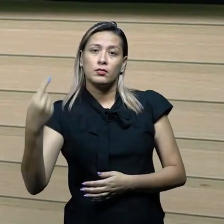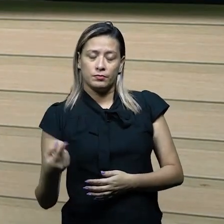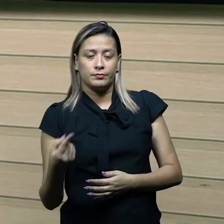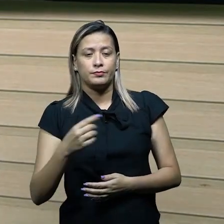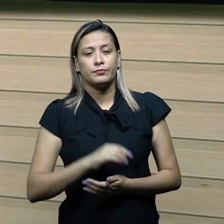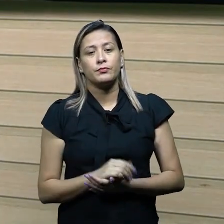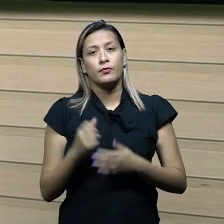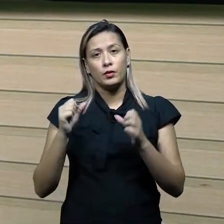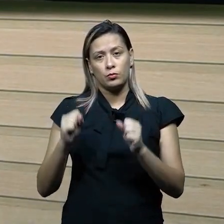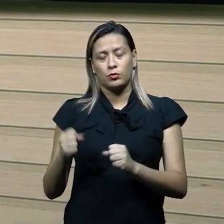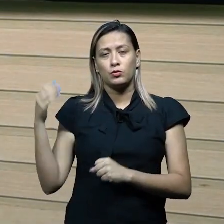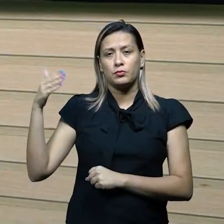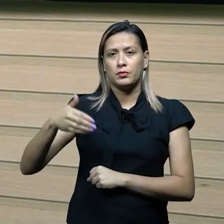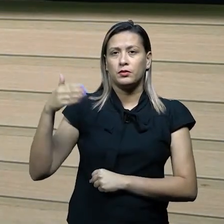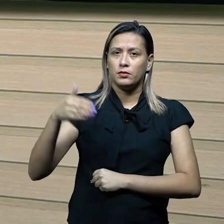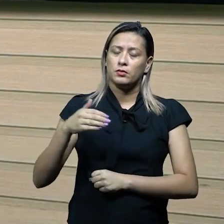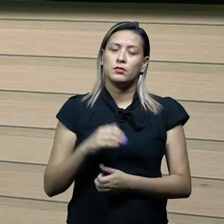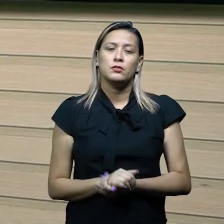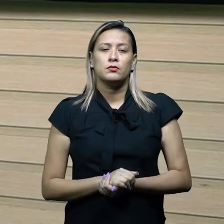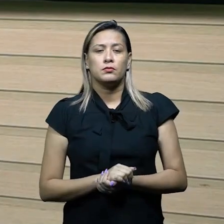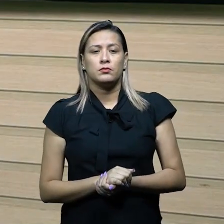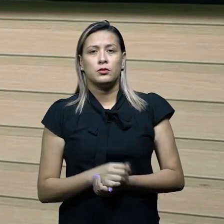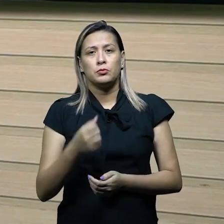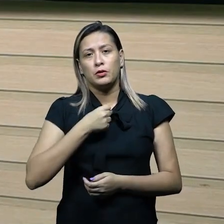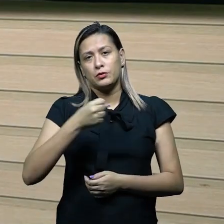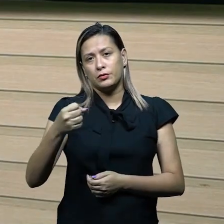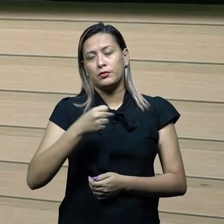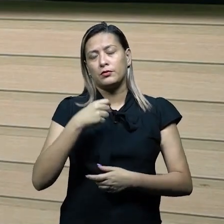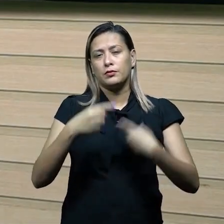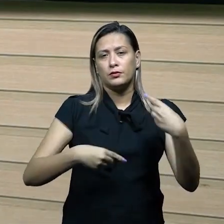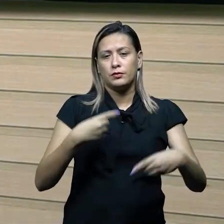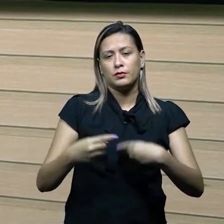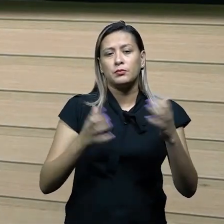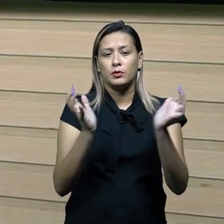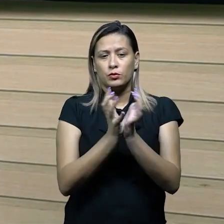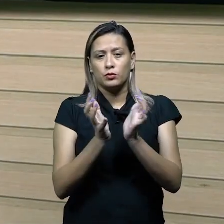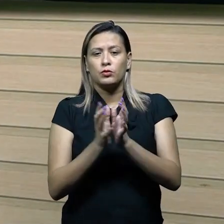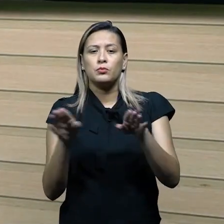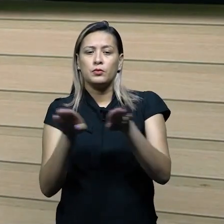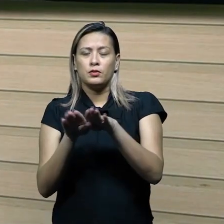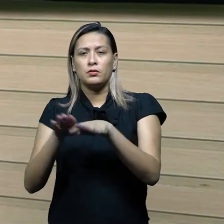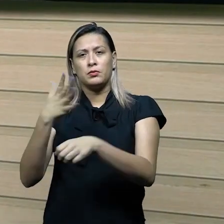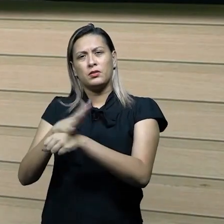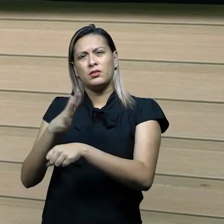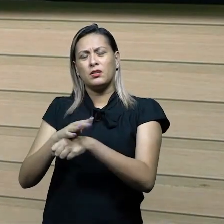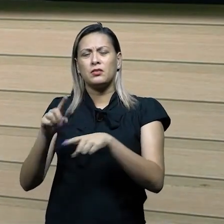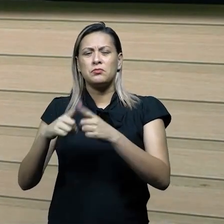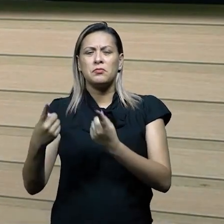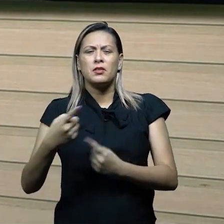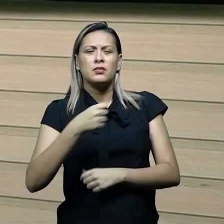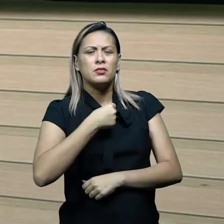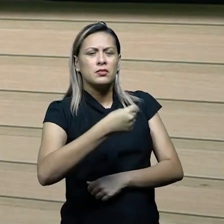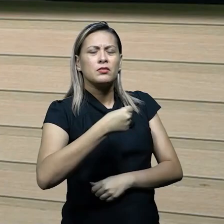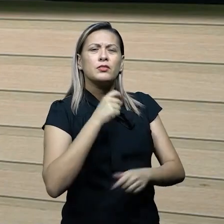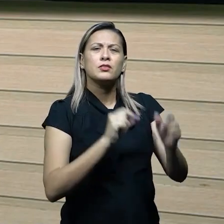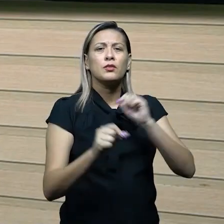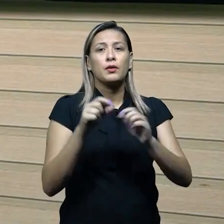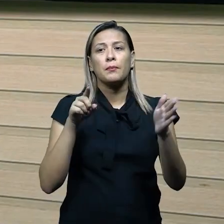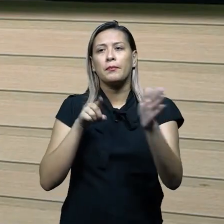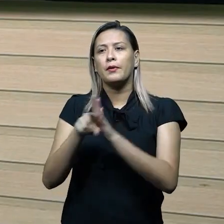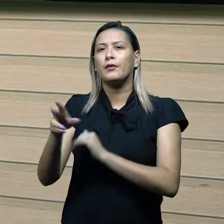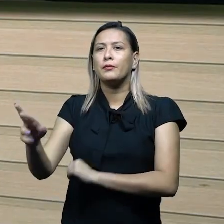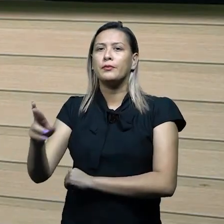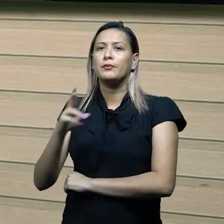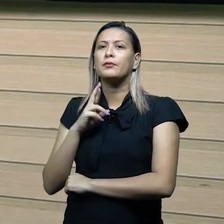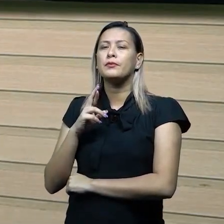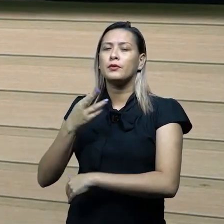data. E aí depois que tu coloca esse currículo, tu pode participar de entrevistas, de dinâmicas de grupos e dos testes. O